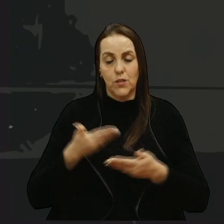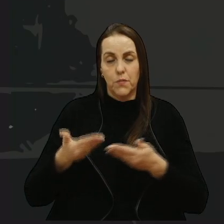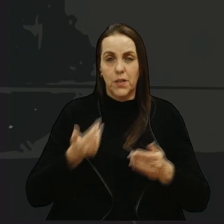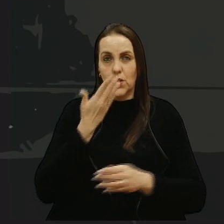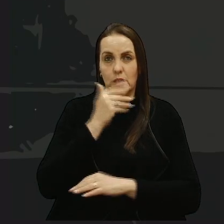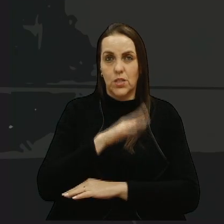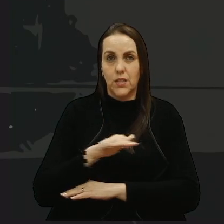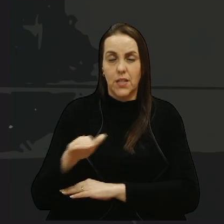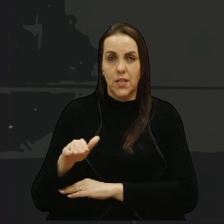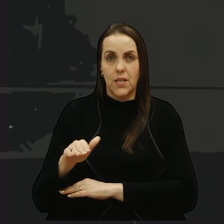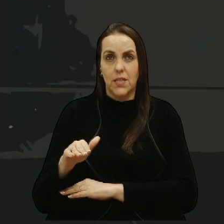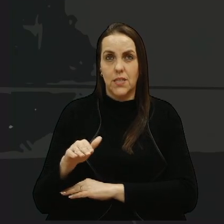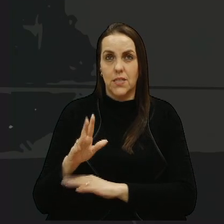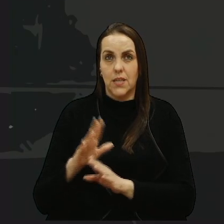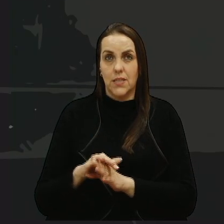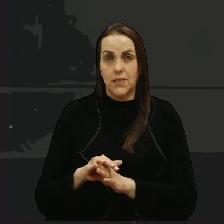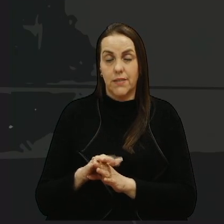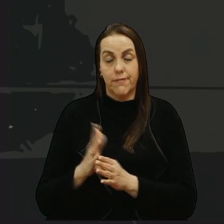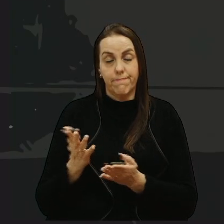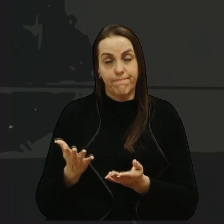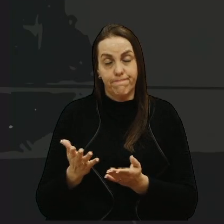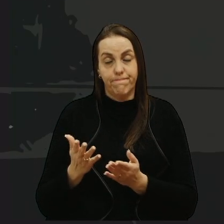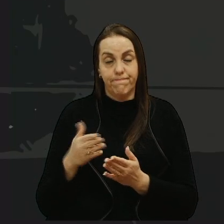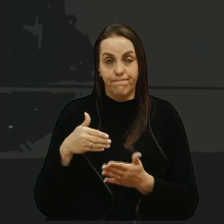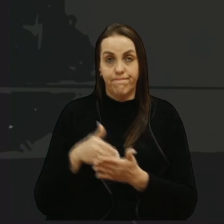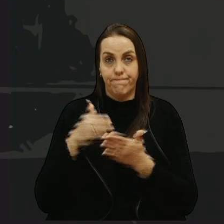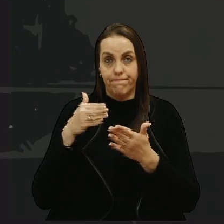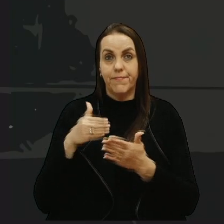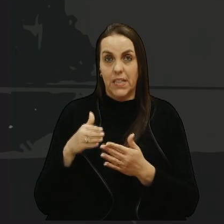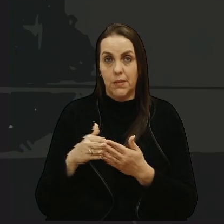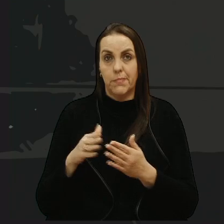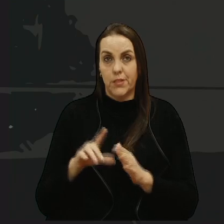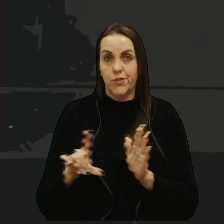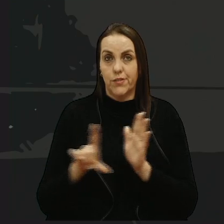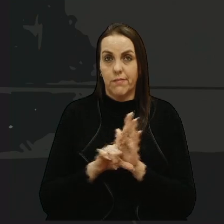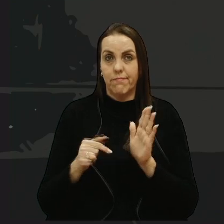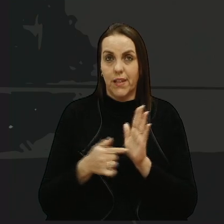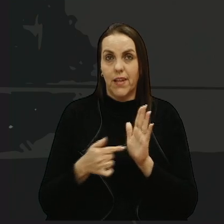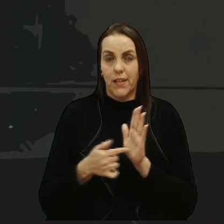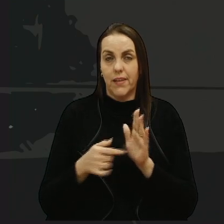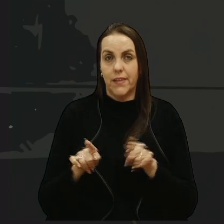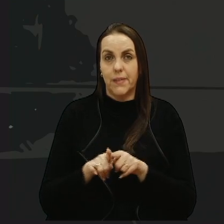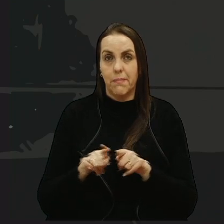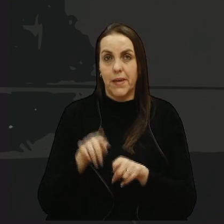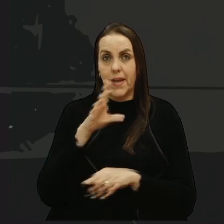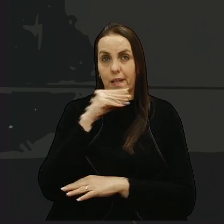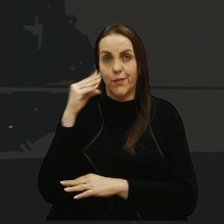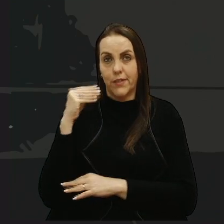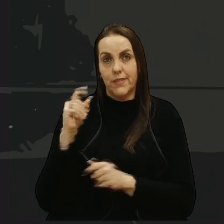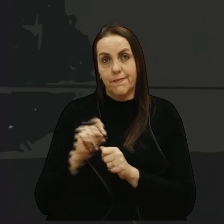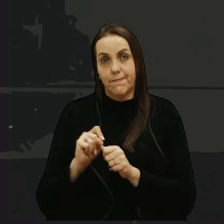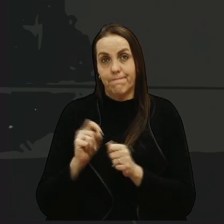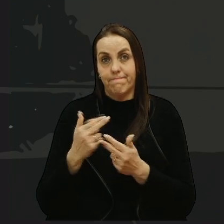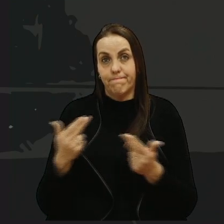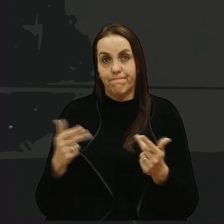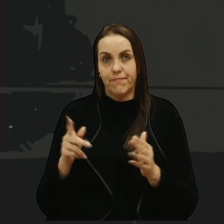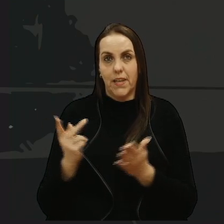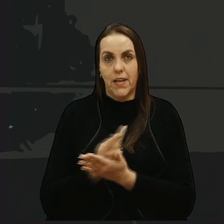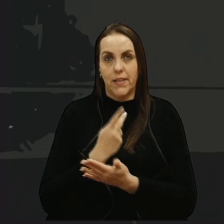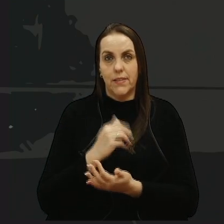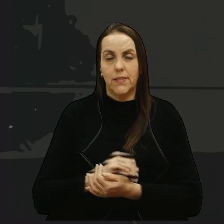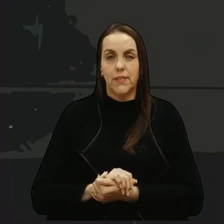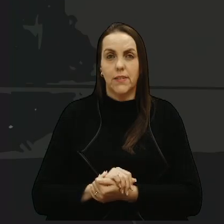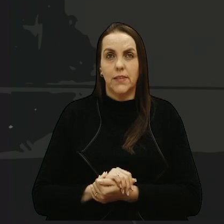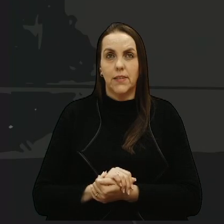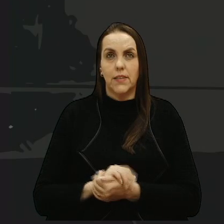que romperam, né, com a barreira da legalidade e adolescentes também. E ela